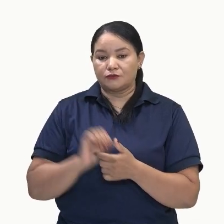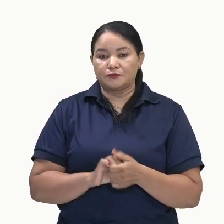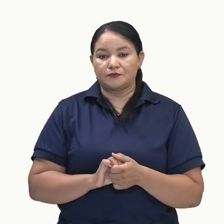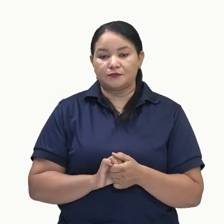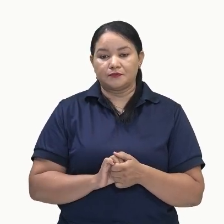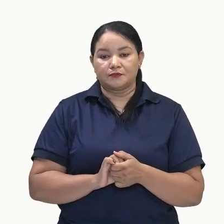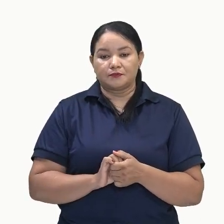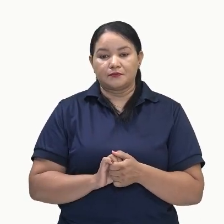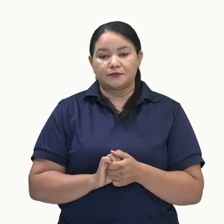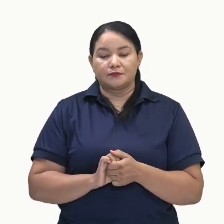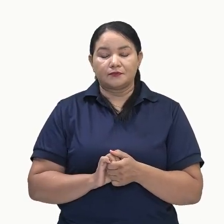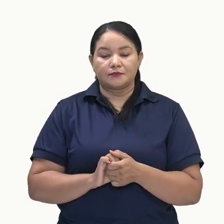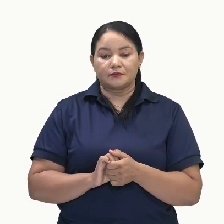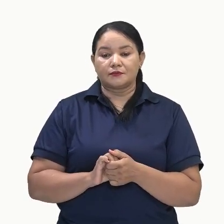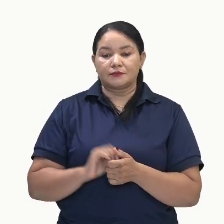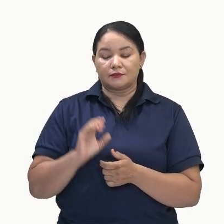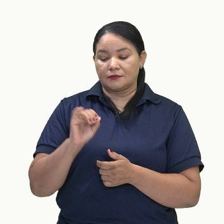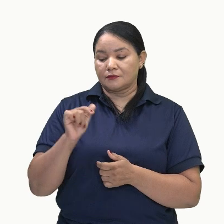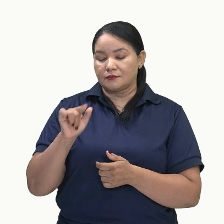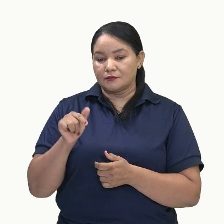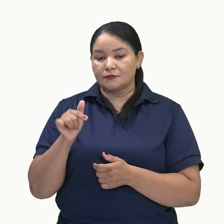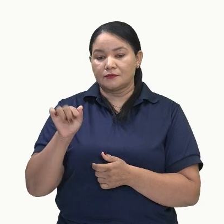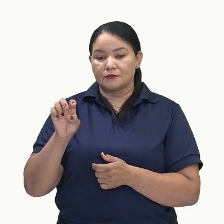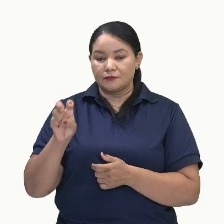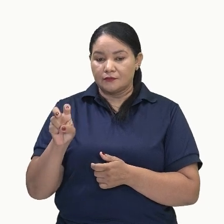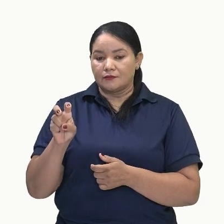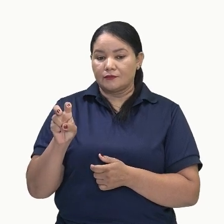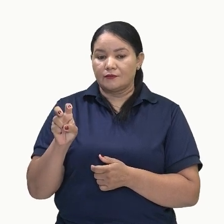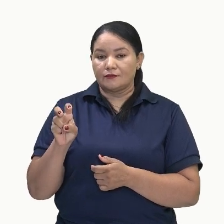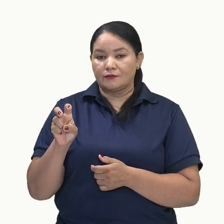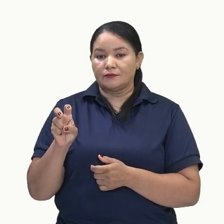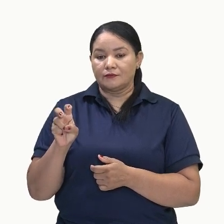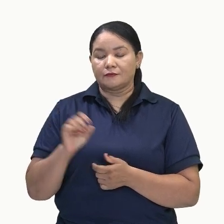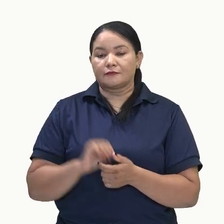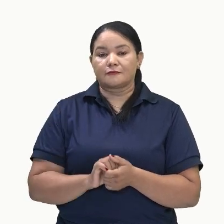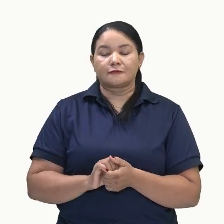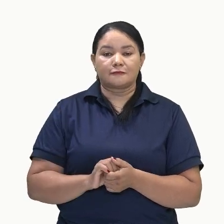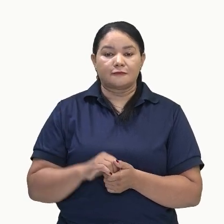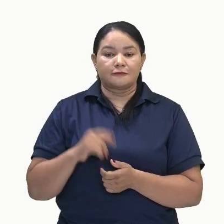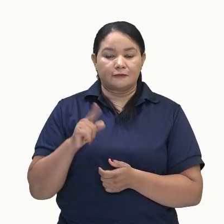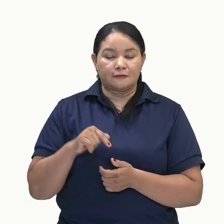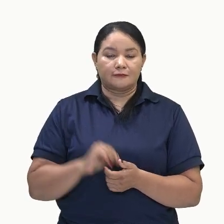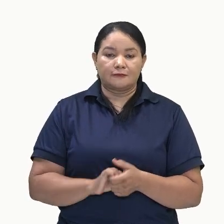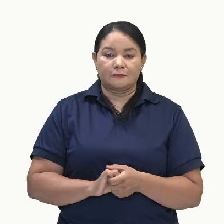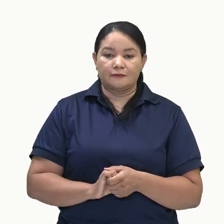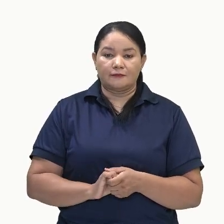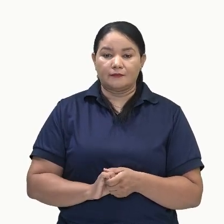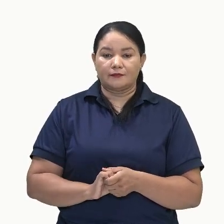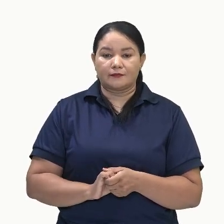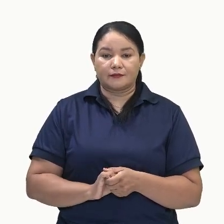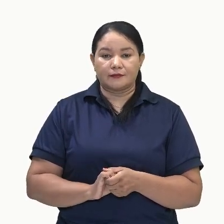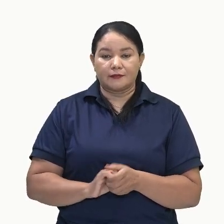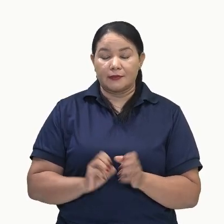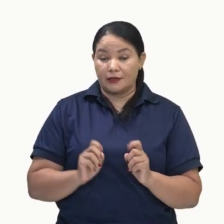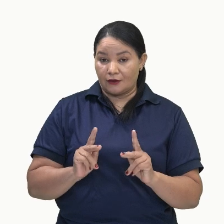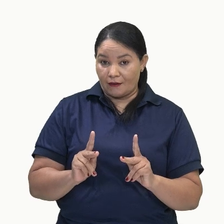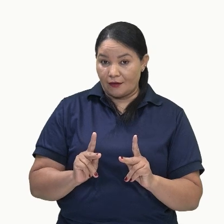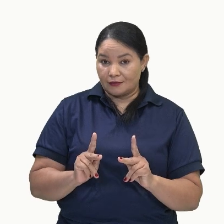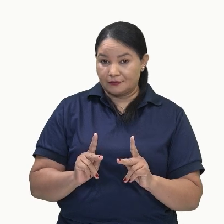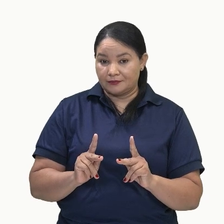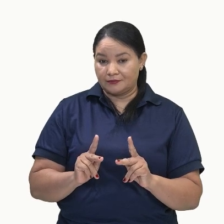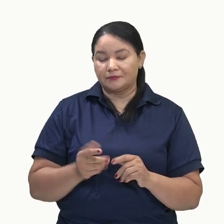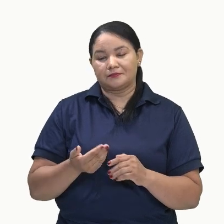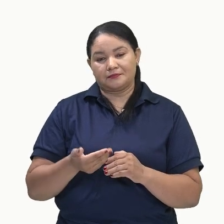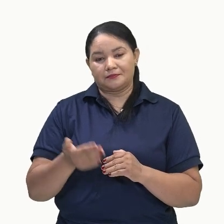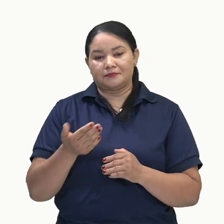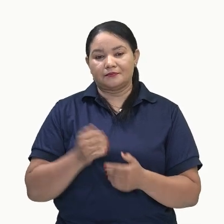0,75 ou simplesmente 75% é a mesma coisa aqui, 75 centésimos. Tudo bem até aqui? Bora